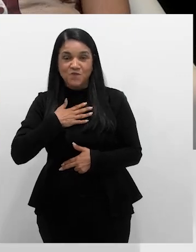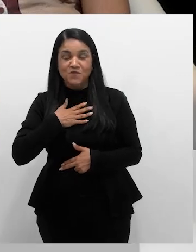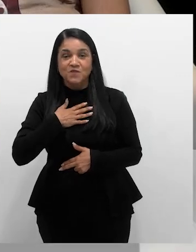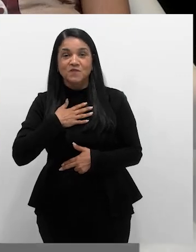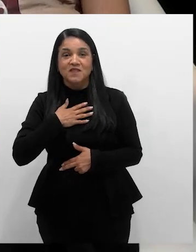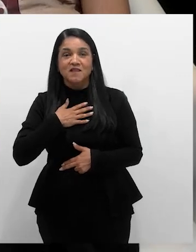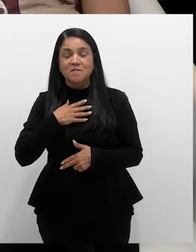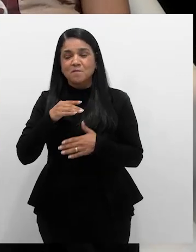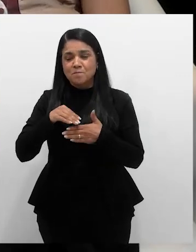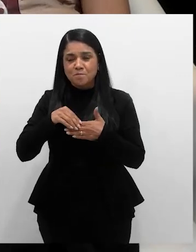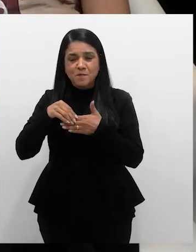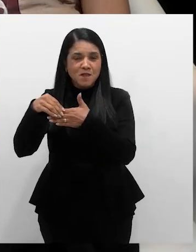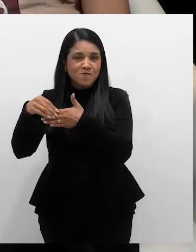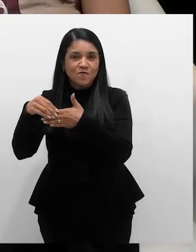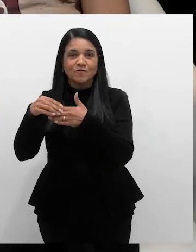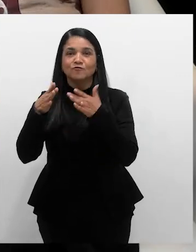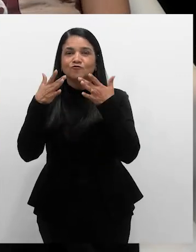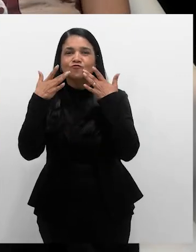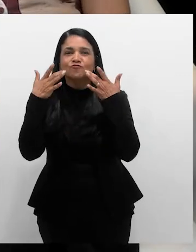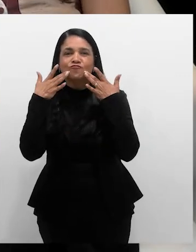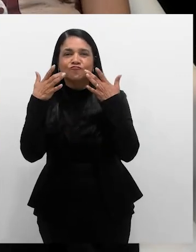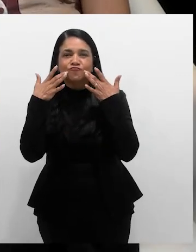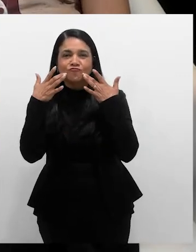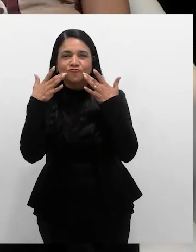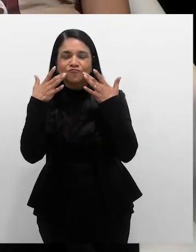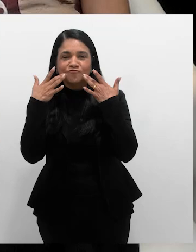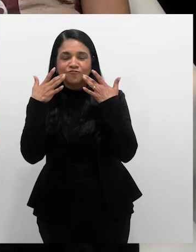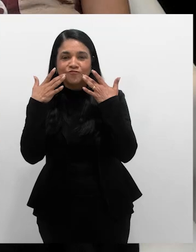Enfim, foi a primeira pessoa que me levou ao teatro.